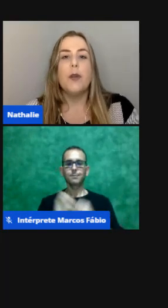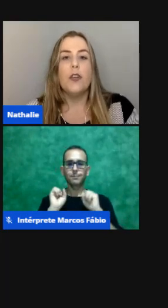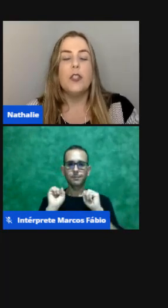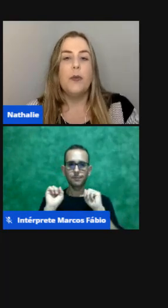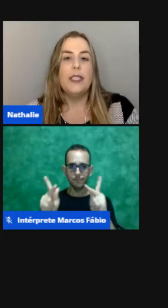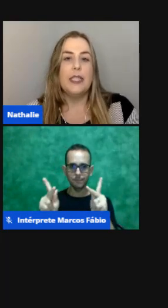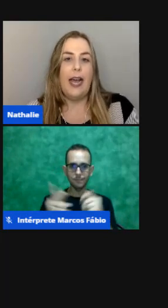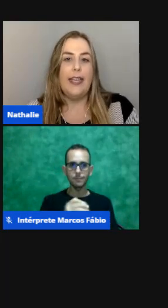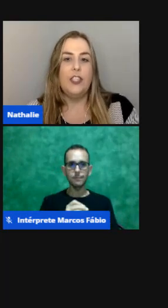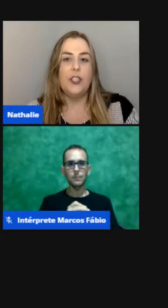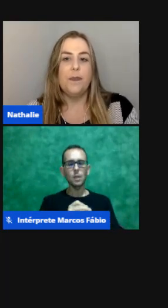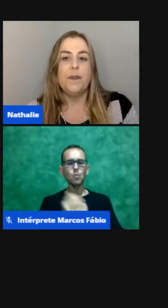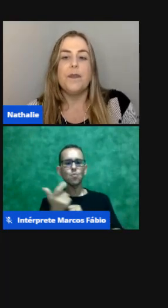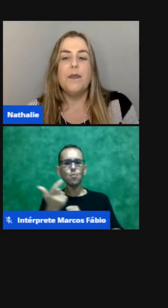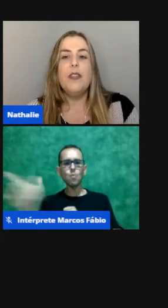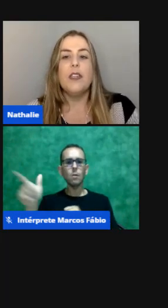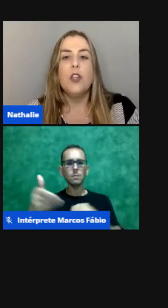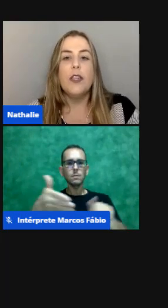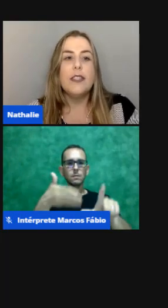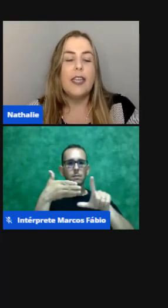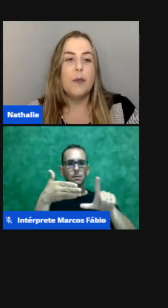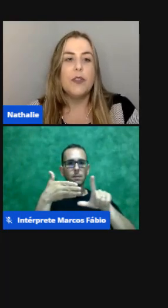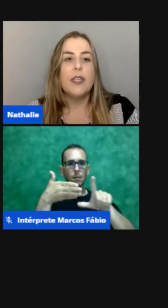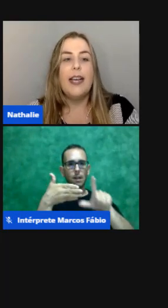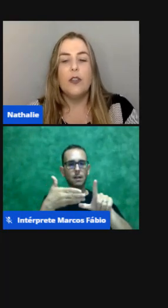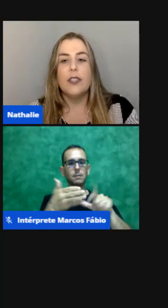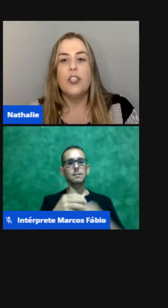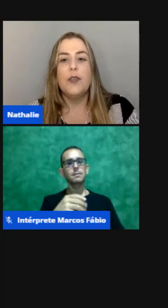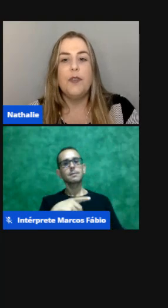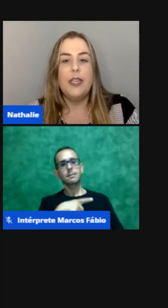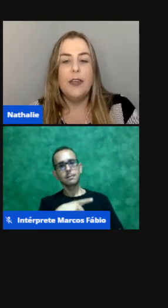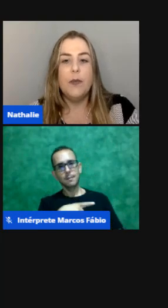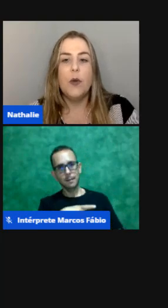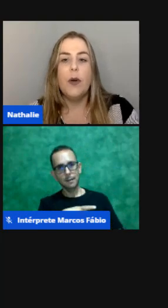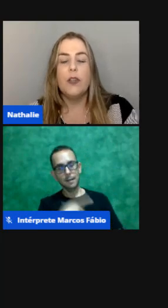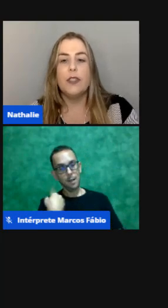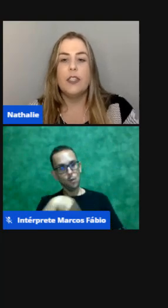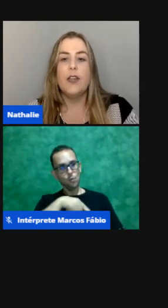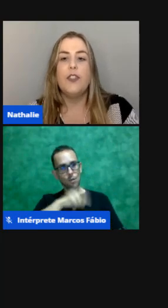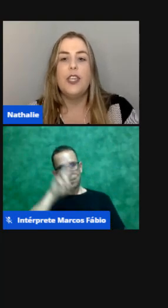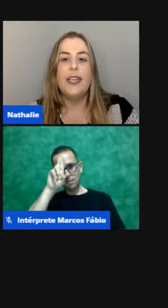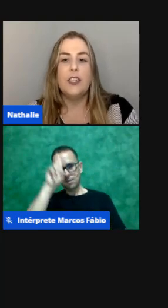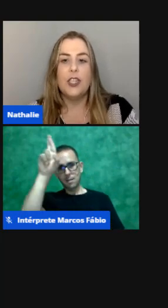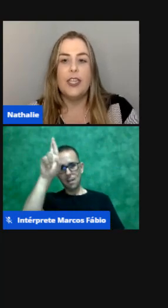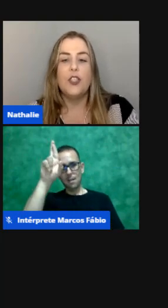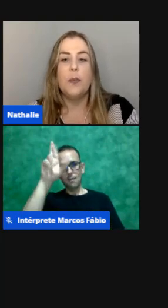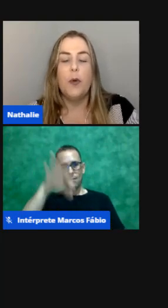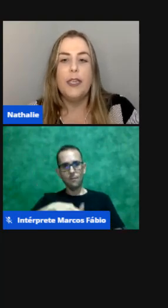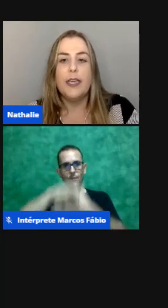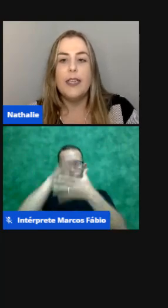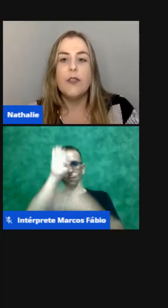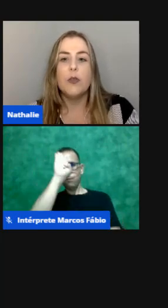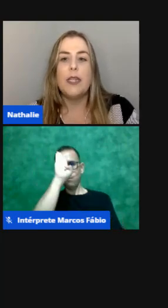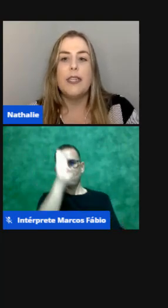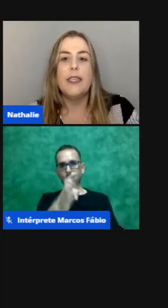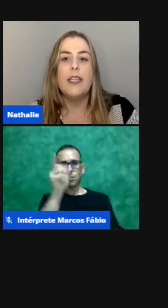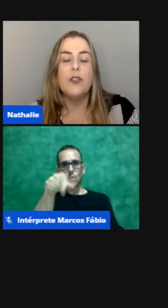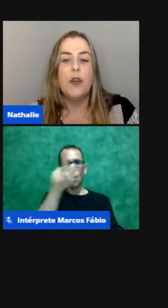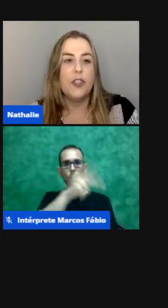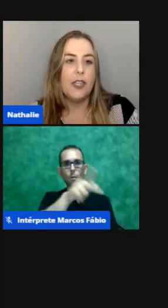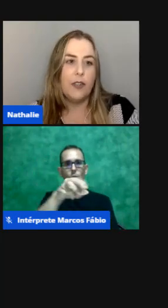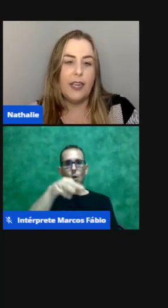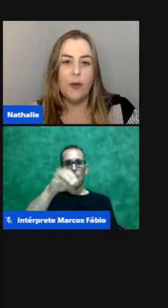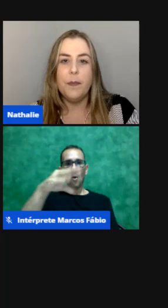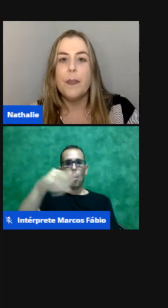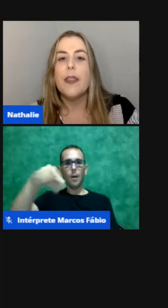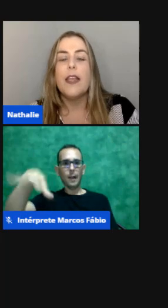No próximo slide, nós temos a nossa chefia, com a nossa chefe direta, gerente Mônica, e o superintendente